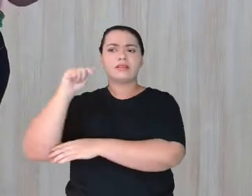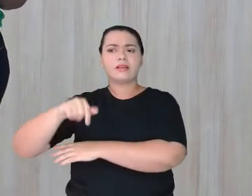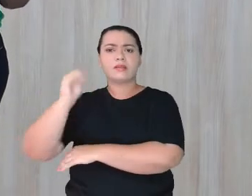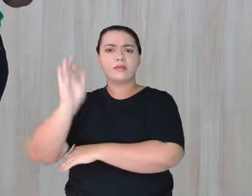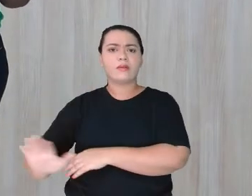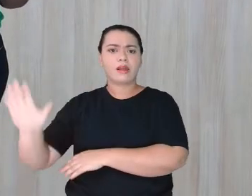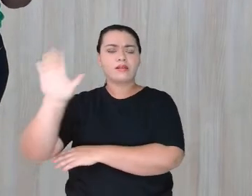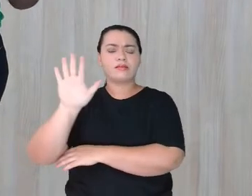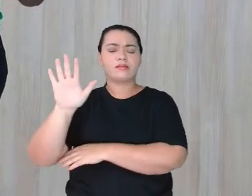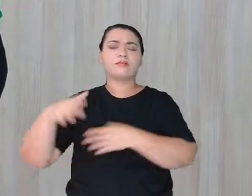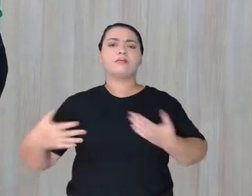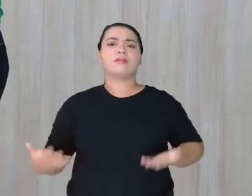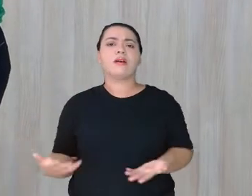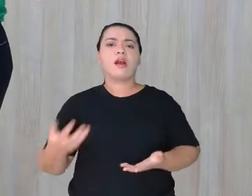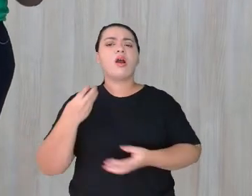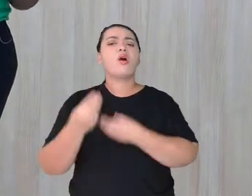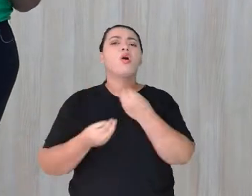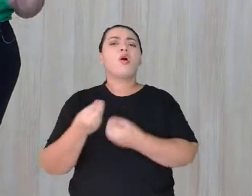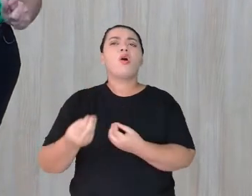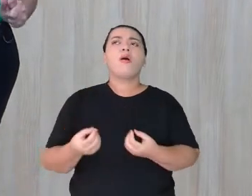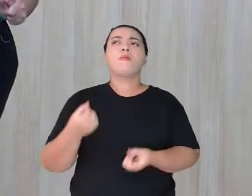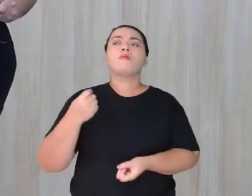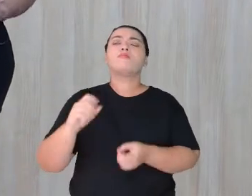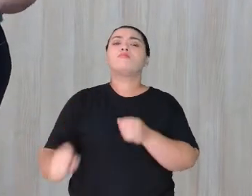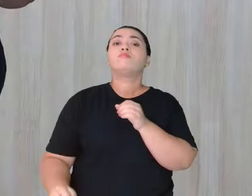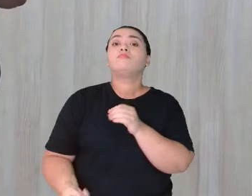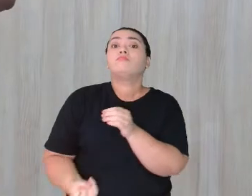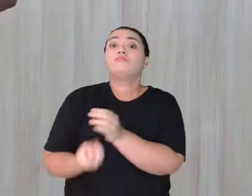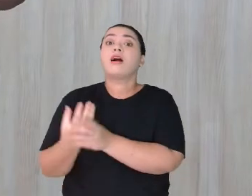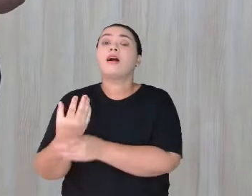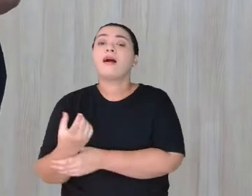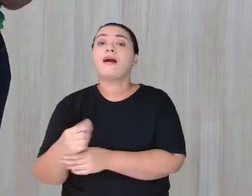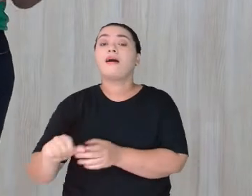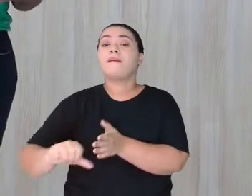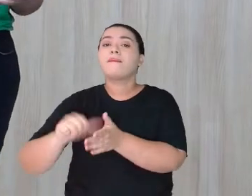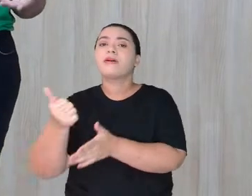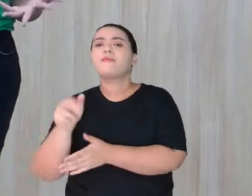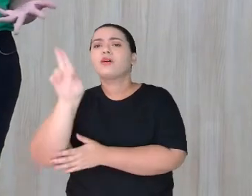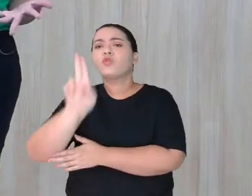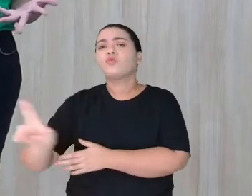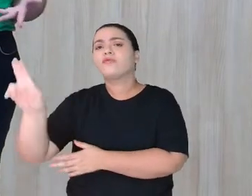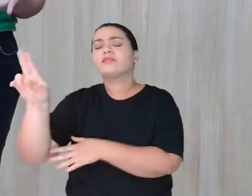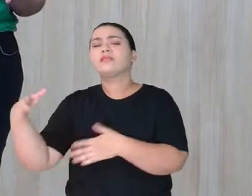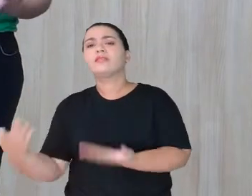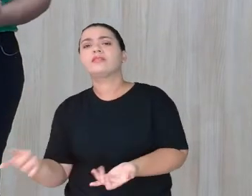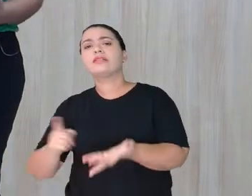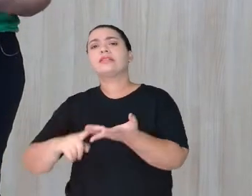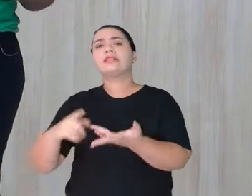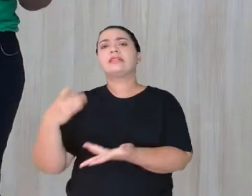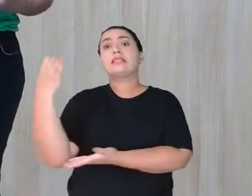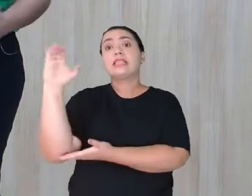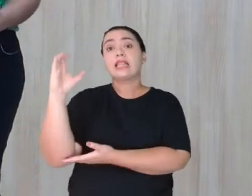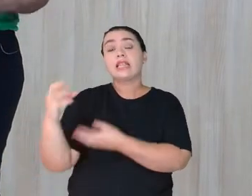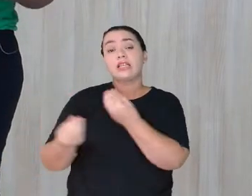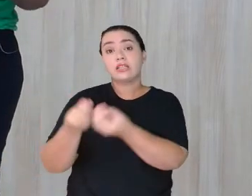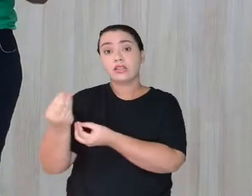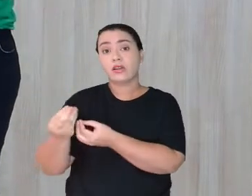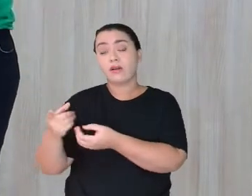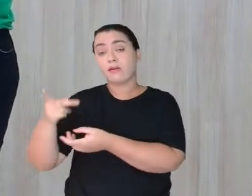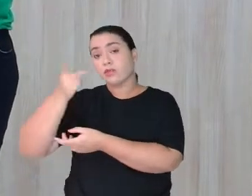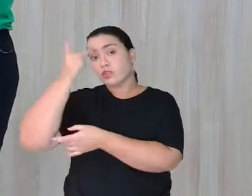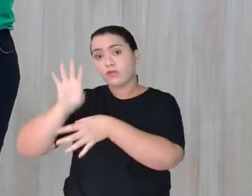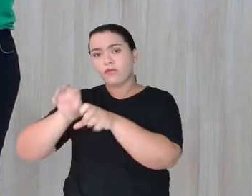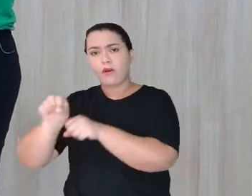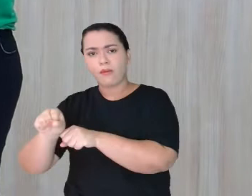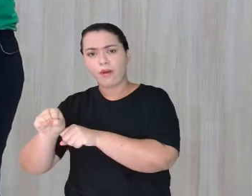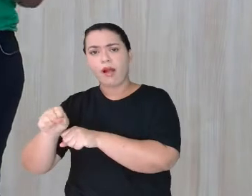então como surgiram as primeiras universidades, quem foram os primeiros cientistas que aqui surgiram, que se formaram, etc.